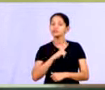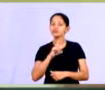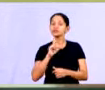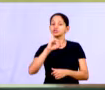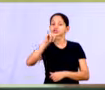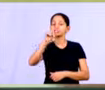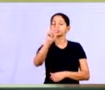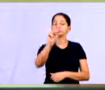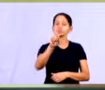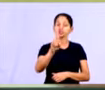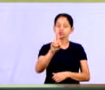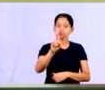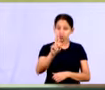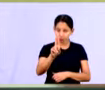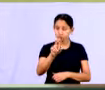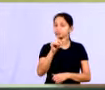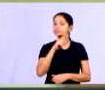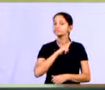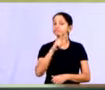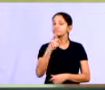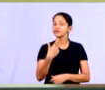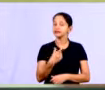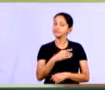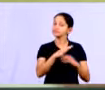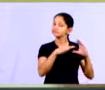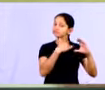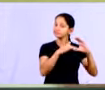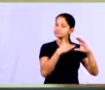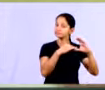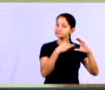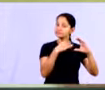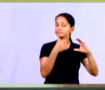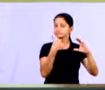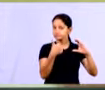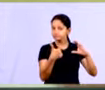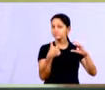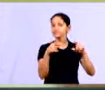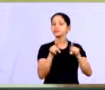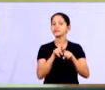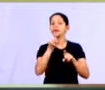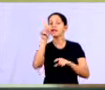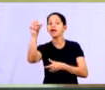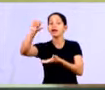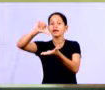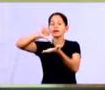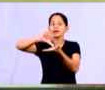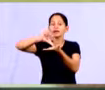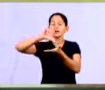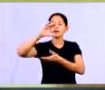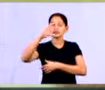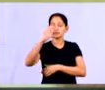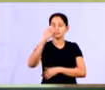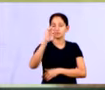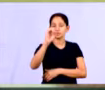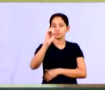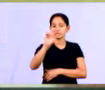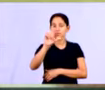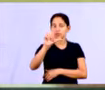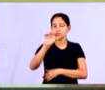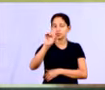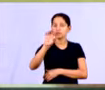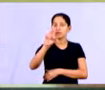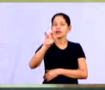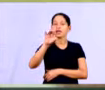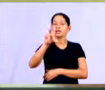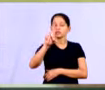Boa noite, tutora Kelly. Tudo bom? E o Polo ainda de Colorado do Oeste, que vem aqui conversando com a gente. Boa noite para